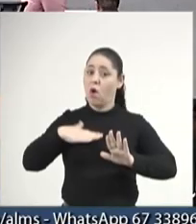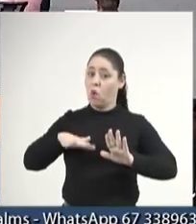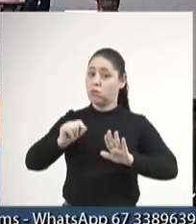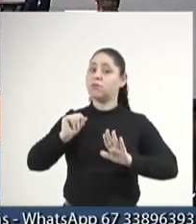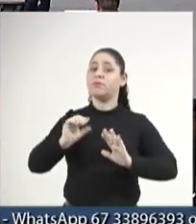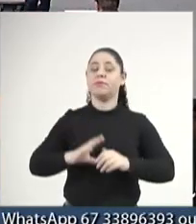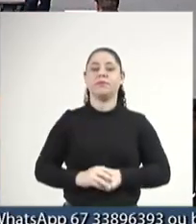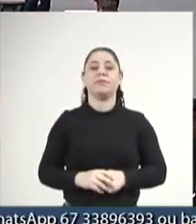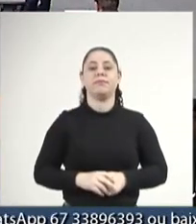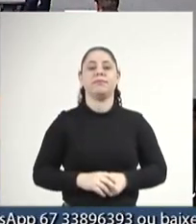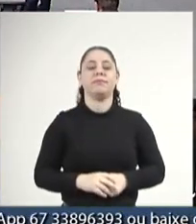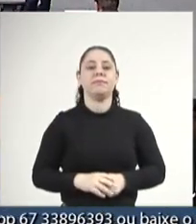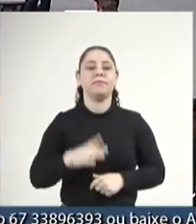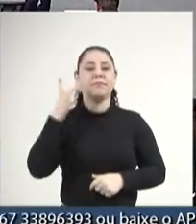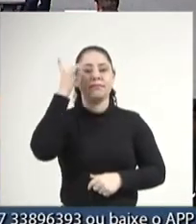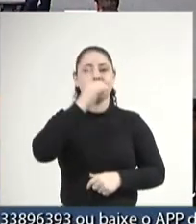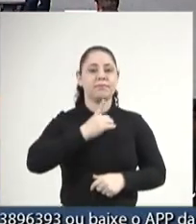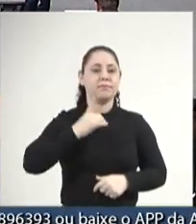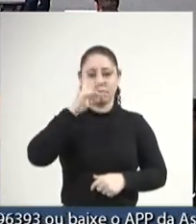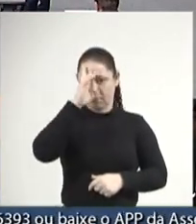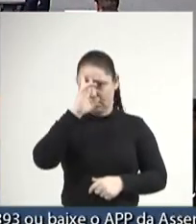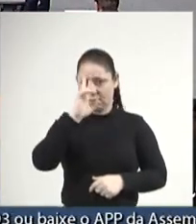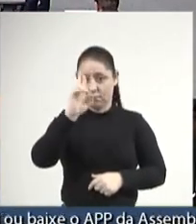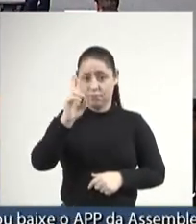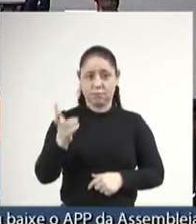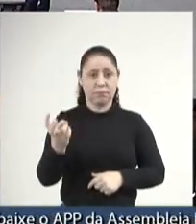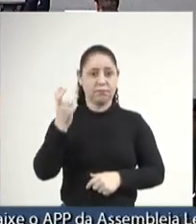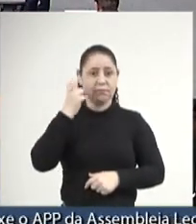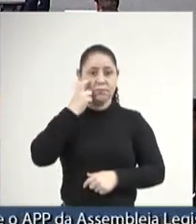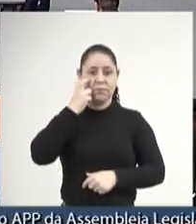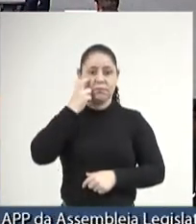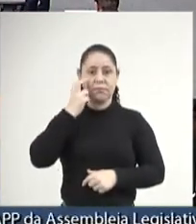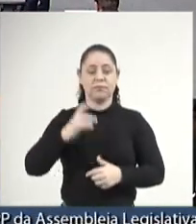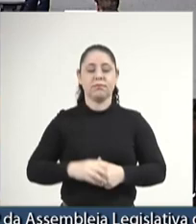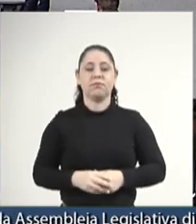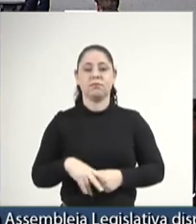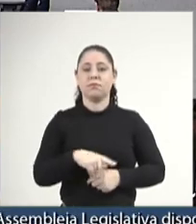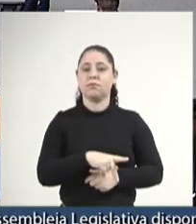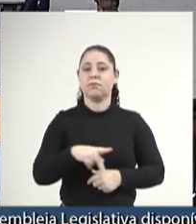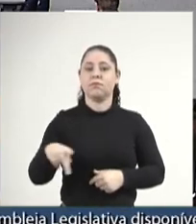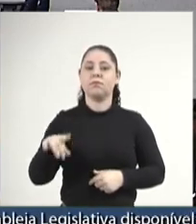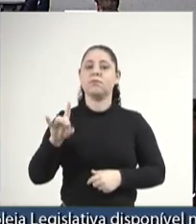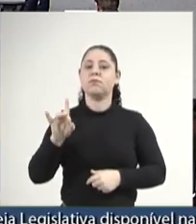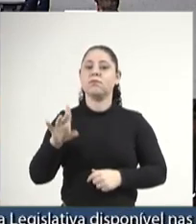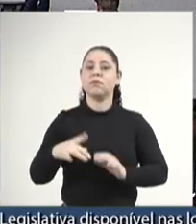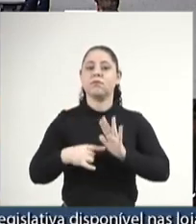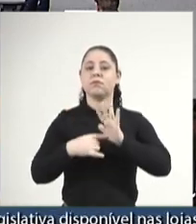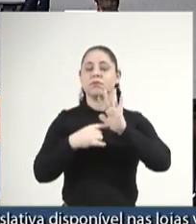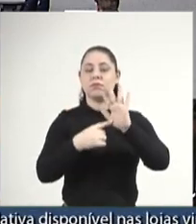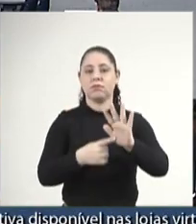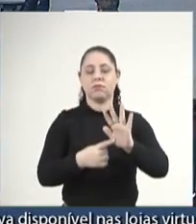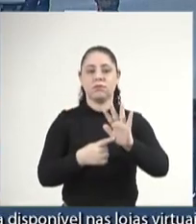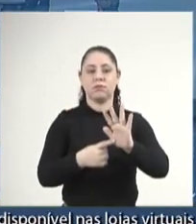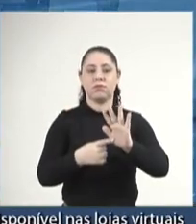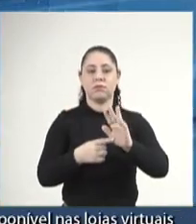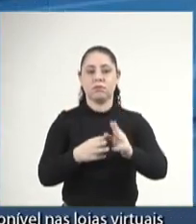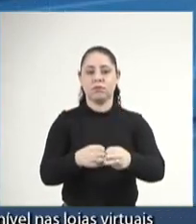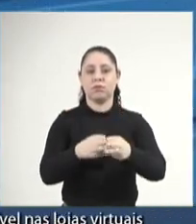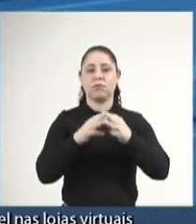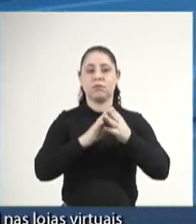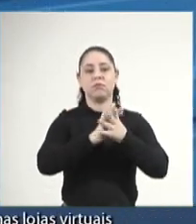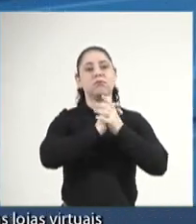Com a palavra, nobre deputado, líder, deputado Márcio Fernandes. Senhor presidente, só para apresentar uma moção